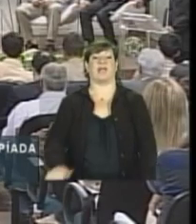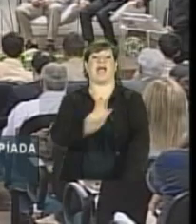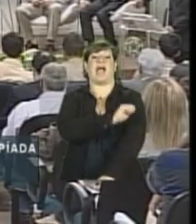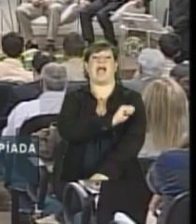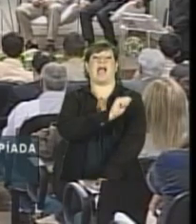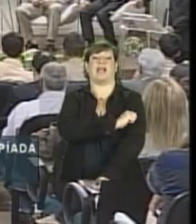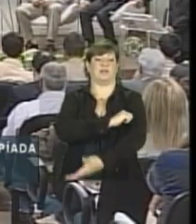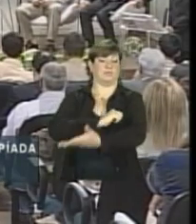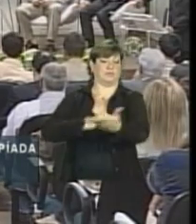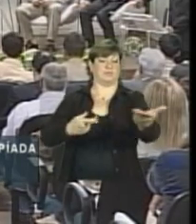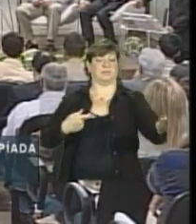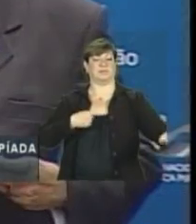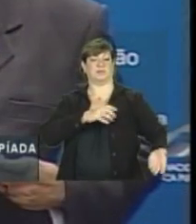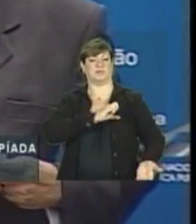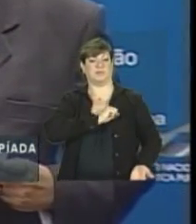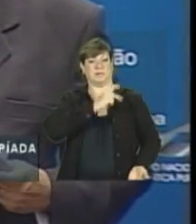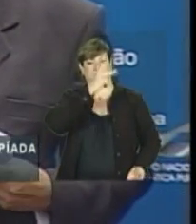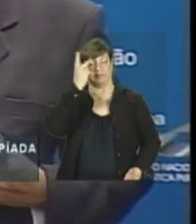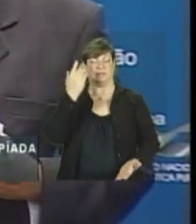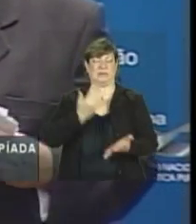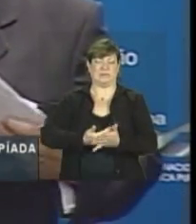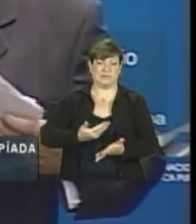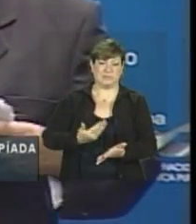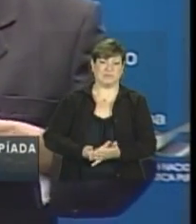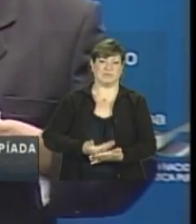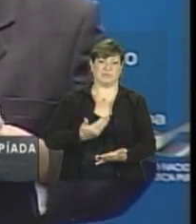Alunos, meus caros estudantes,